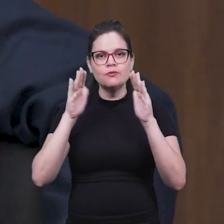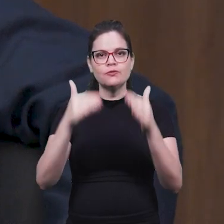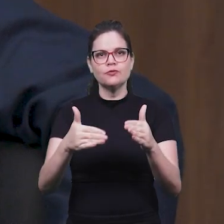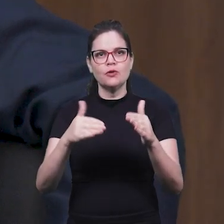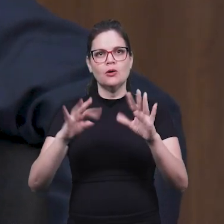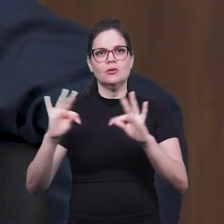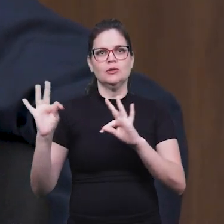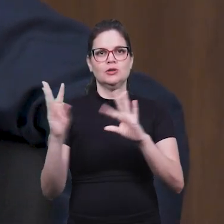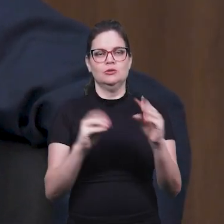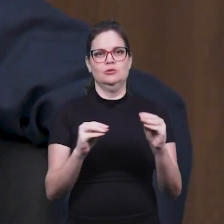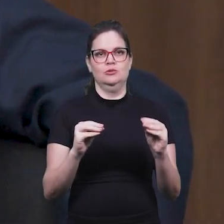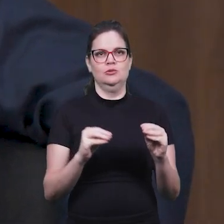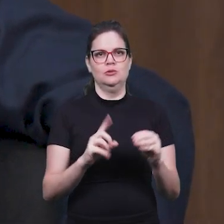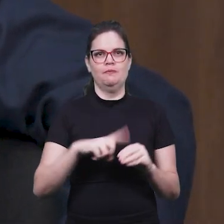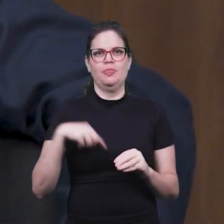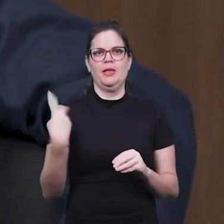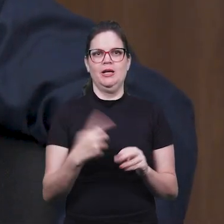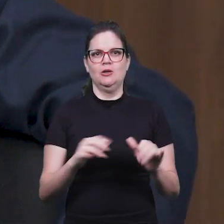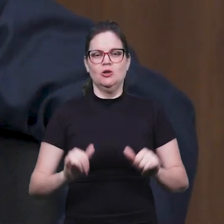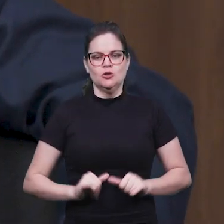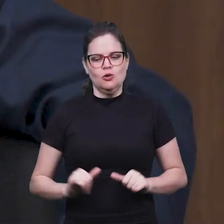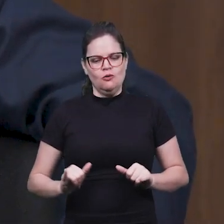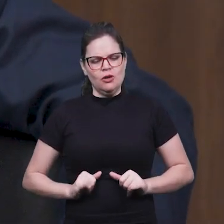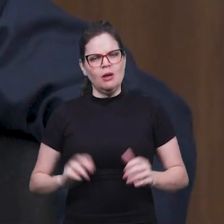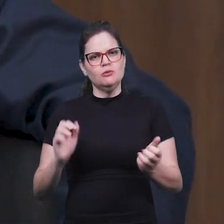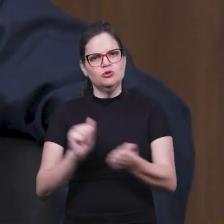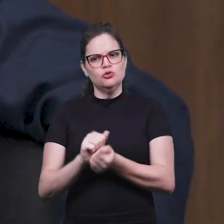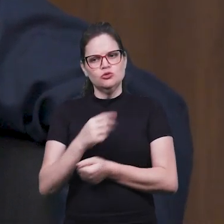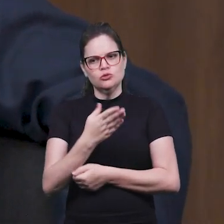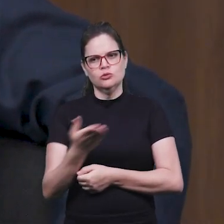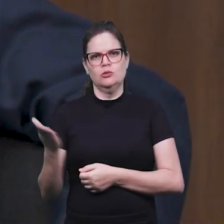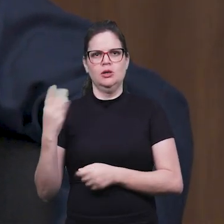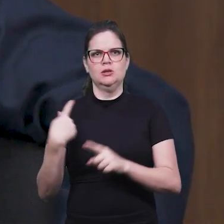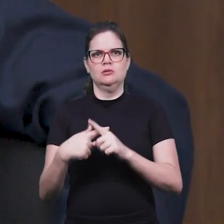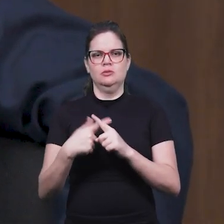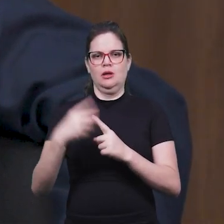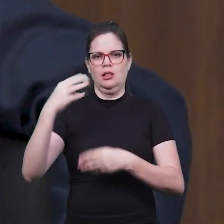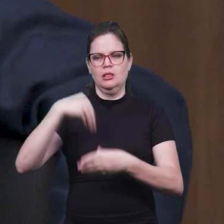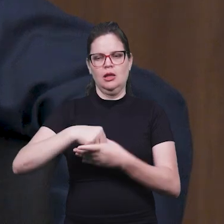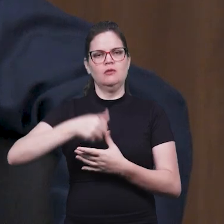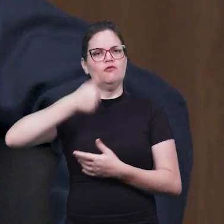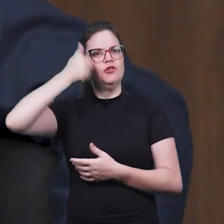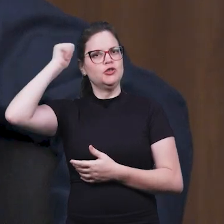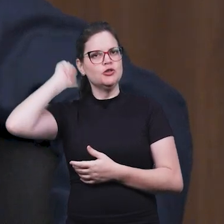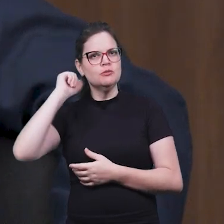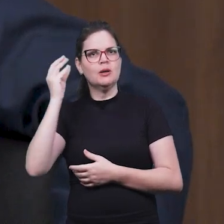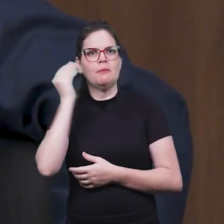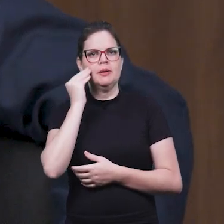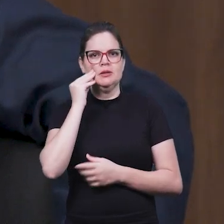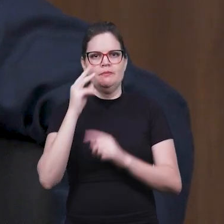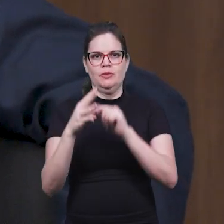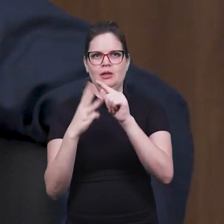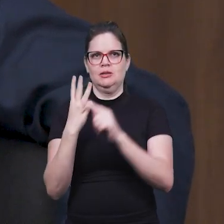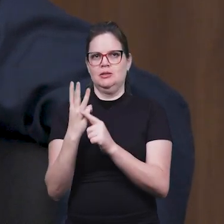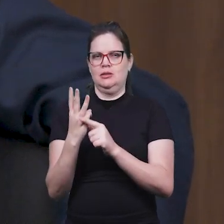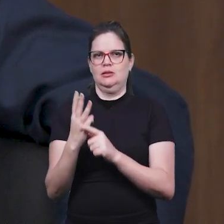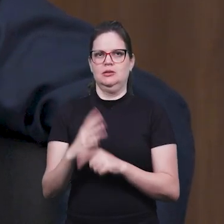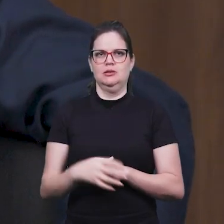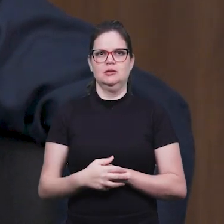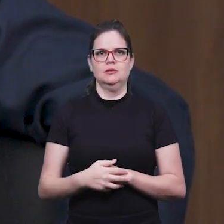nós sofremos com elas, era as batalhas dos vestibulares para entrar na faculdade. As 3 fizeram a EMESCAN, todas as 3 fizeram na